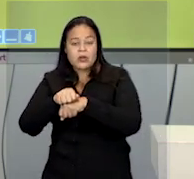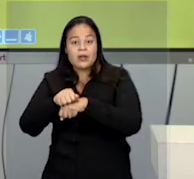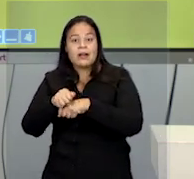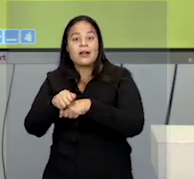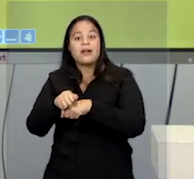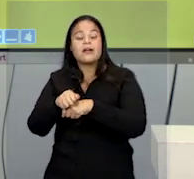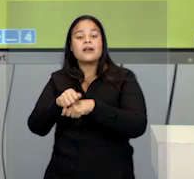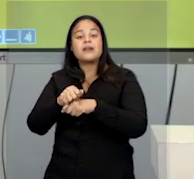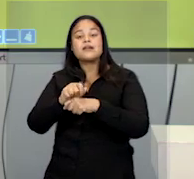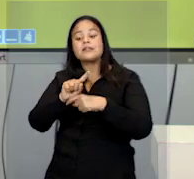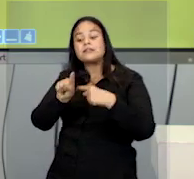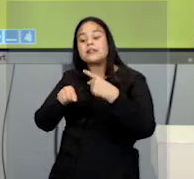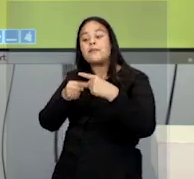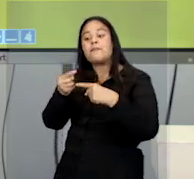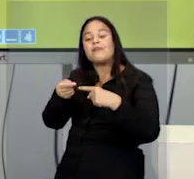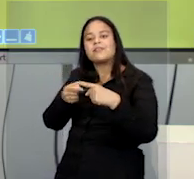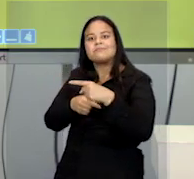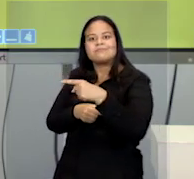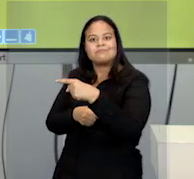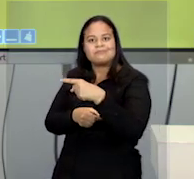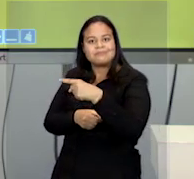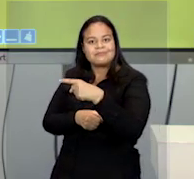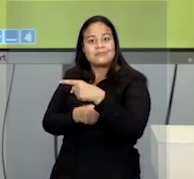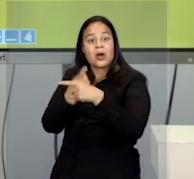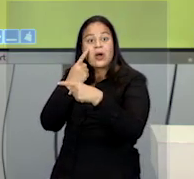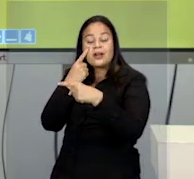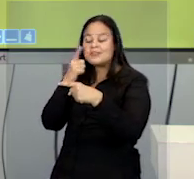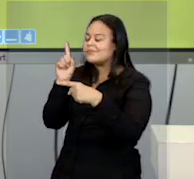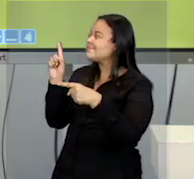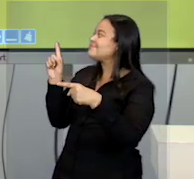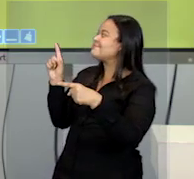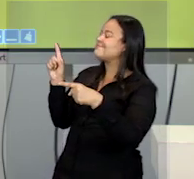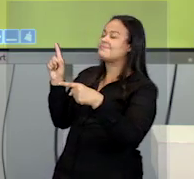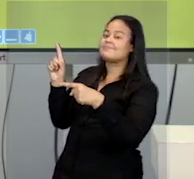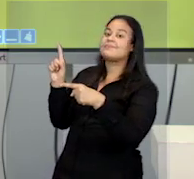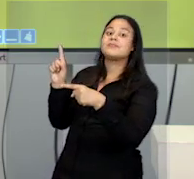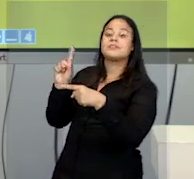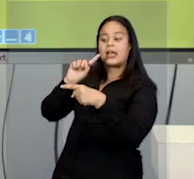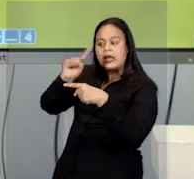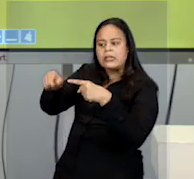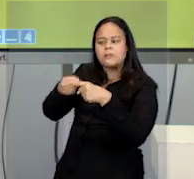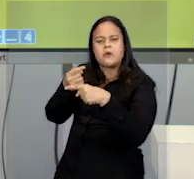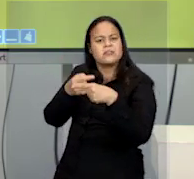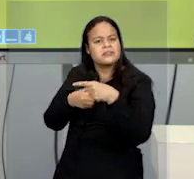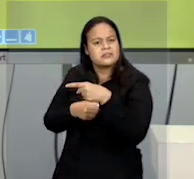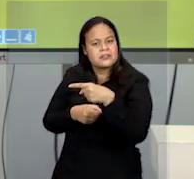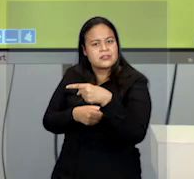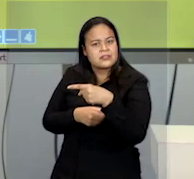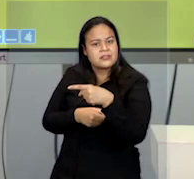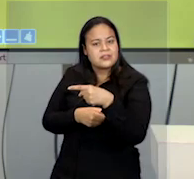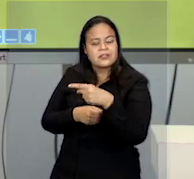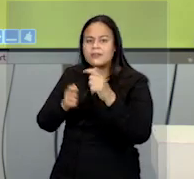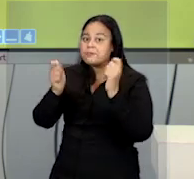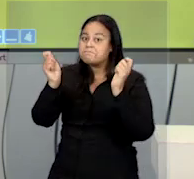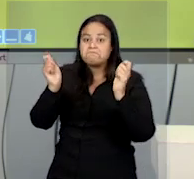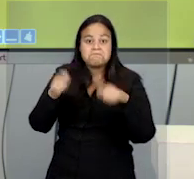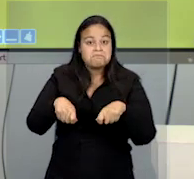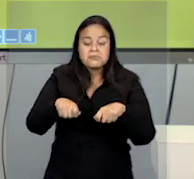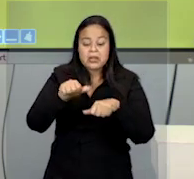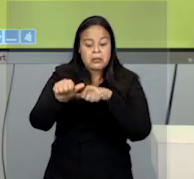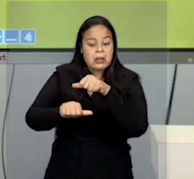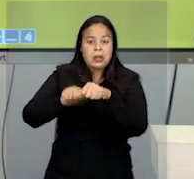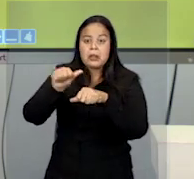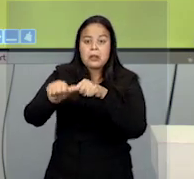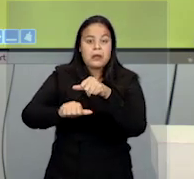seta. Vou procurar aqui, olha, meu Fe está aqui, ó. Ah, ele está depois da seta também. Então eu não preciso alterar